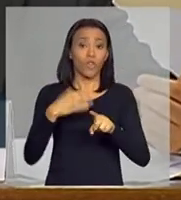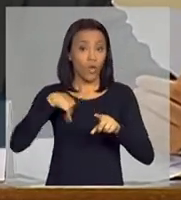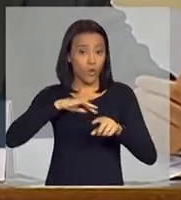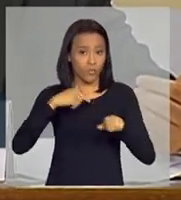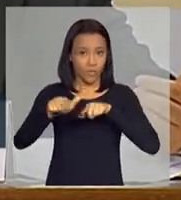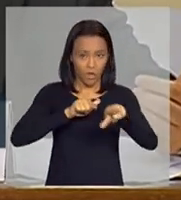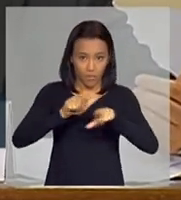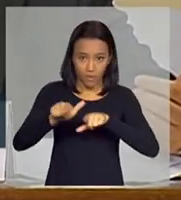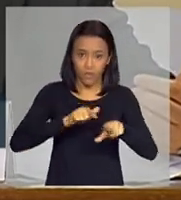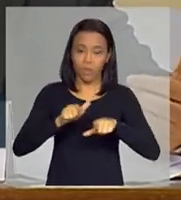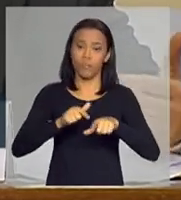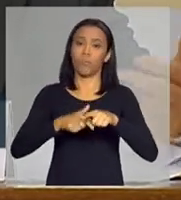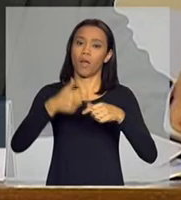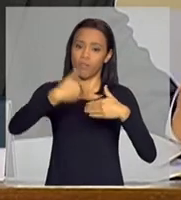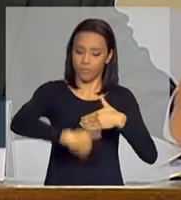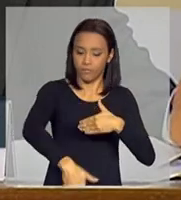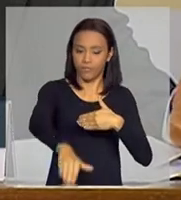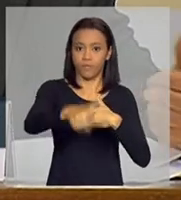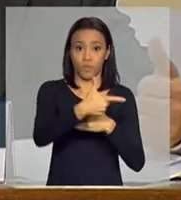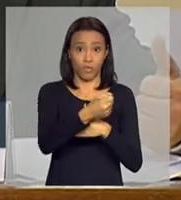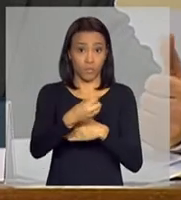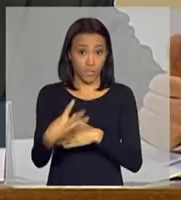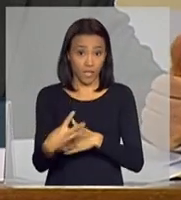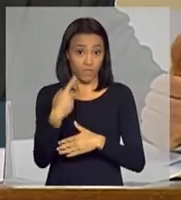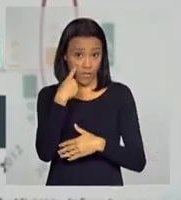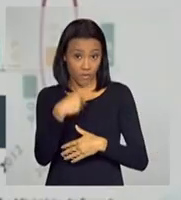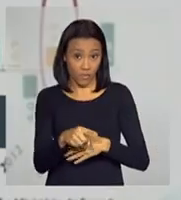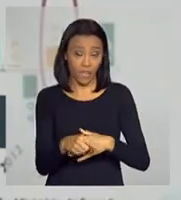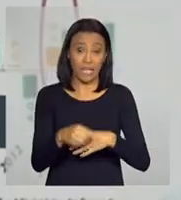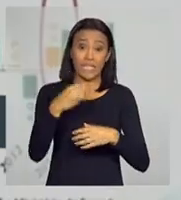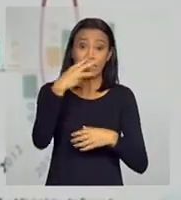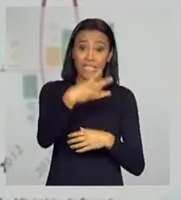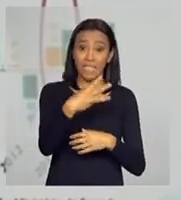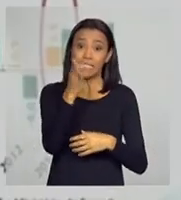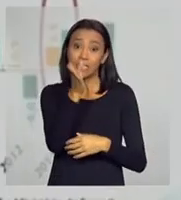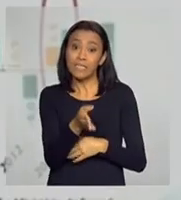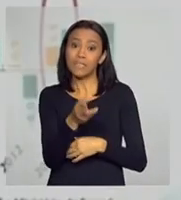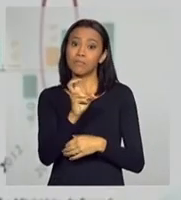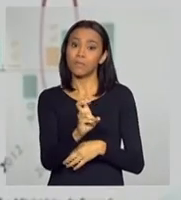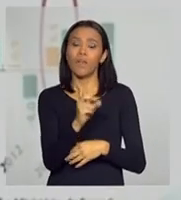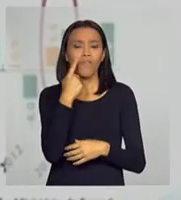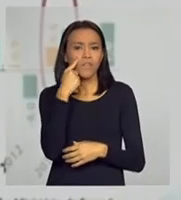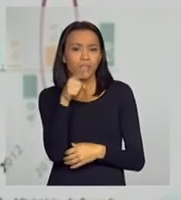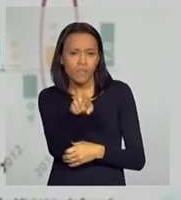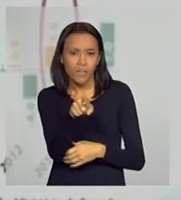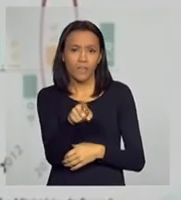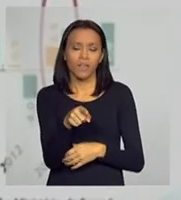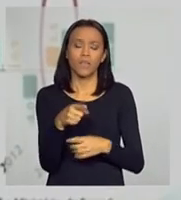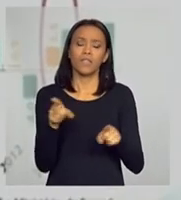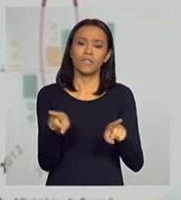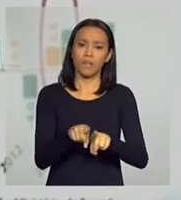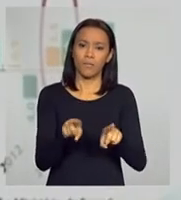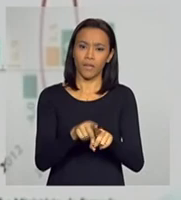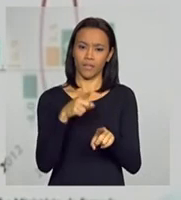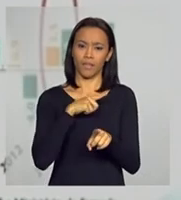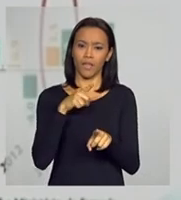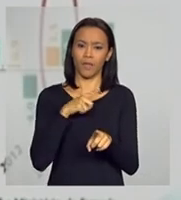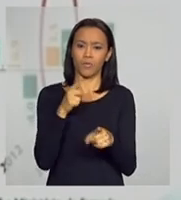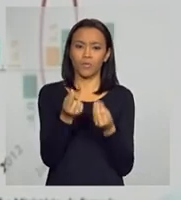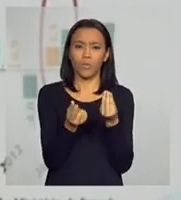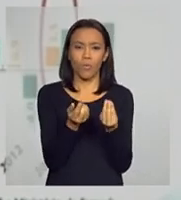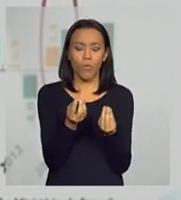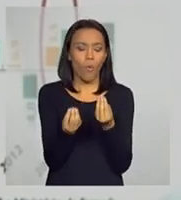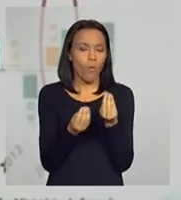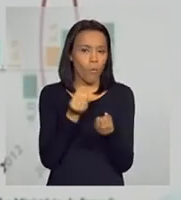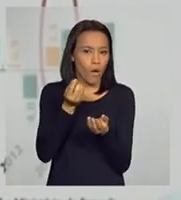2013 né então tem ali o PIB de 3,5 e nós temos uma previsão de